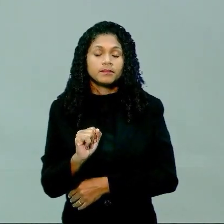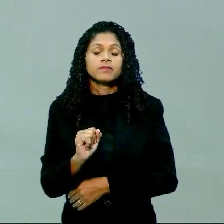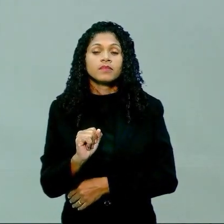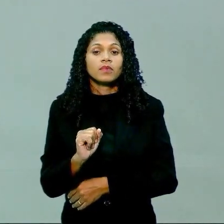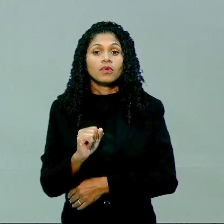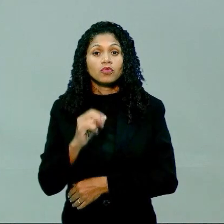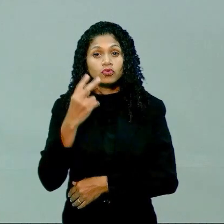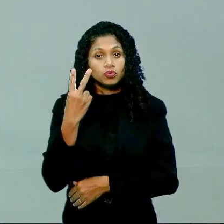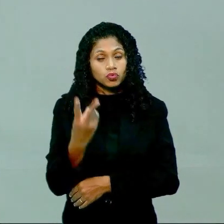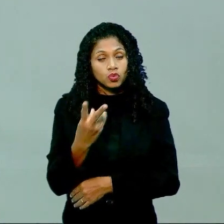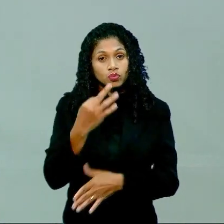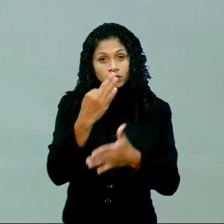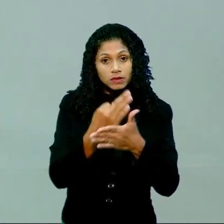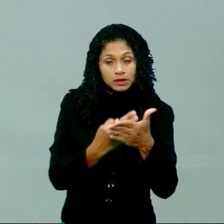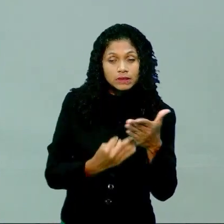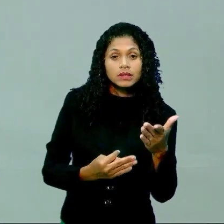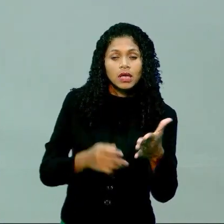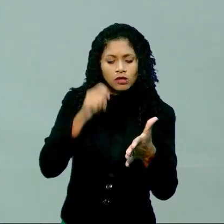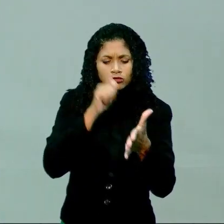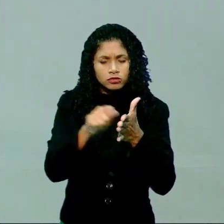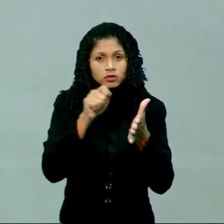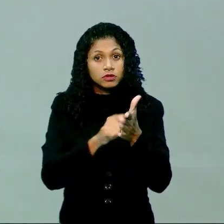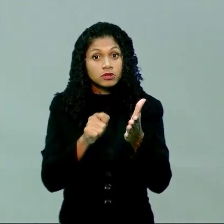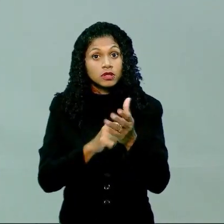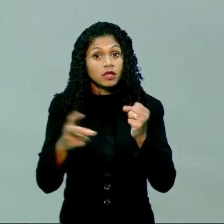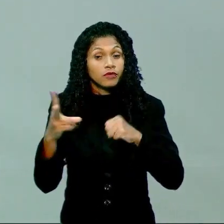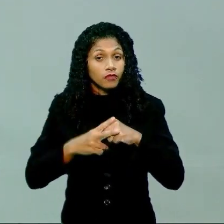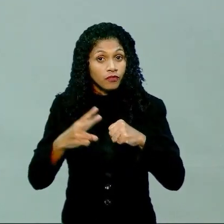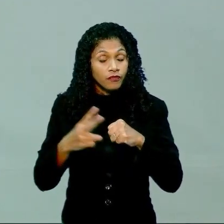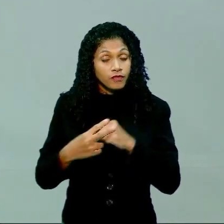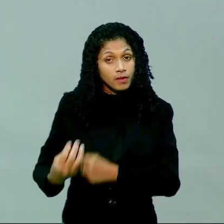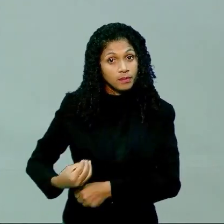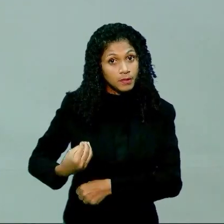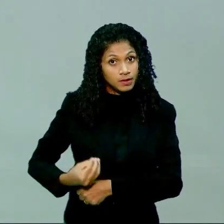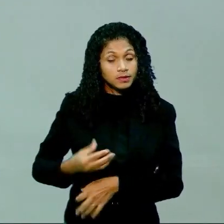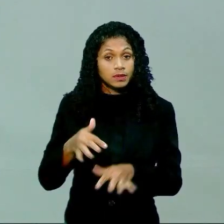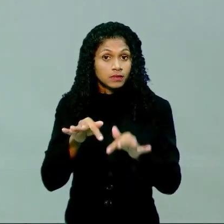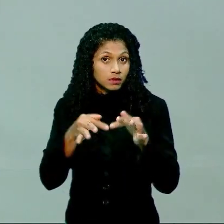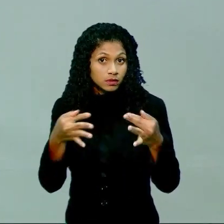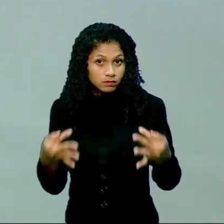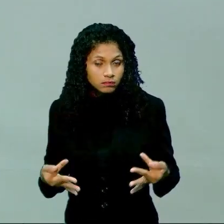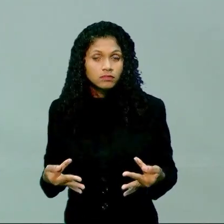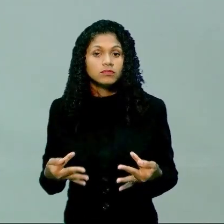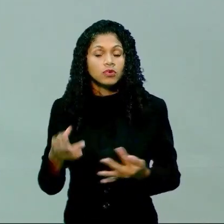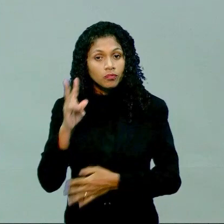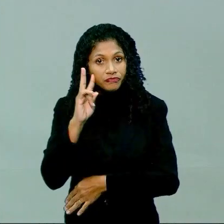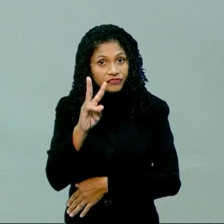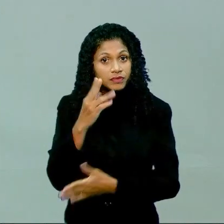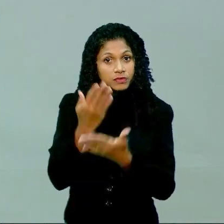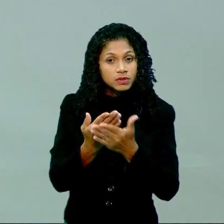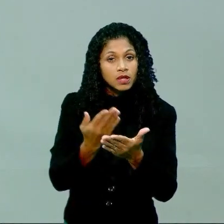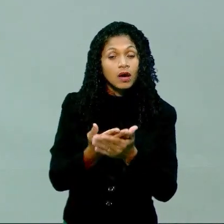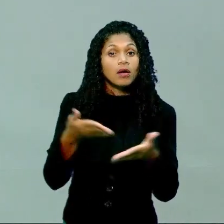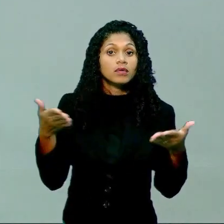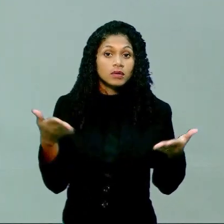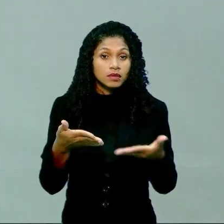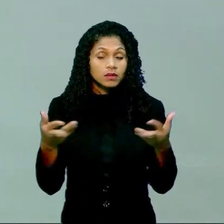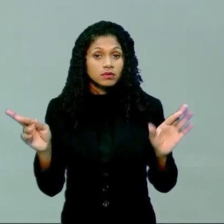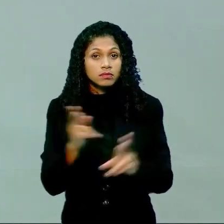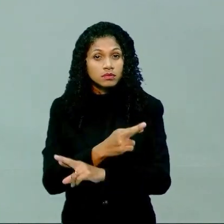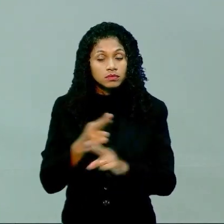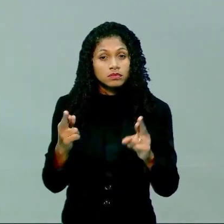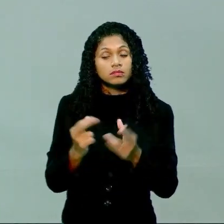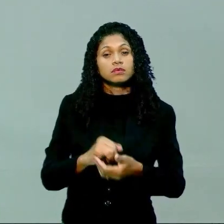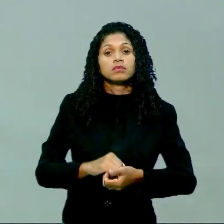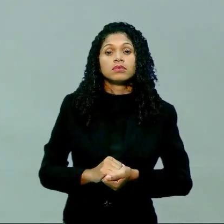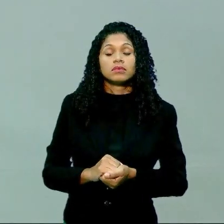são escritos no presente simples, ok? Como vocês viram na aula de hoje, eles estão relacionados aí